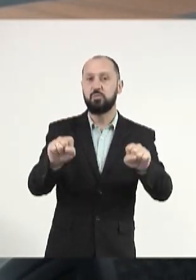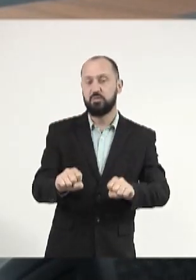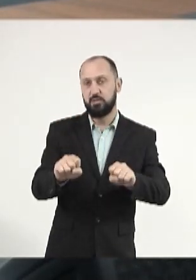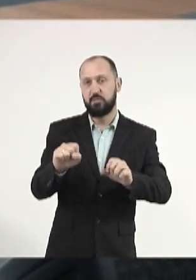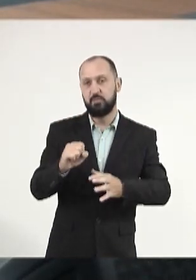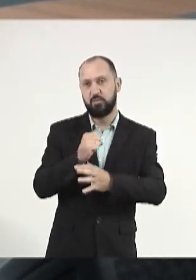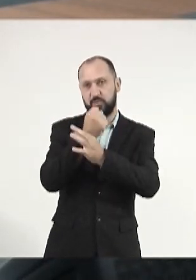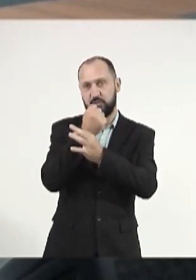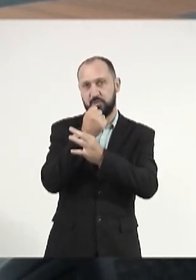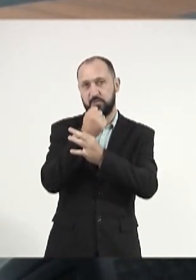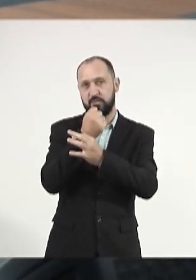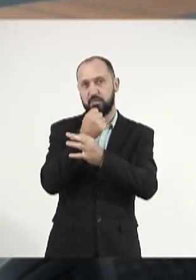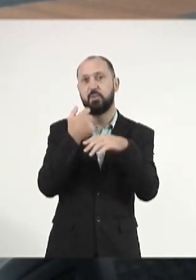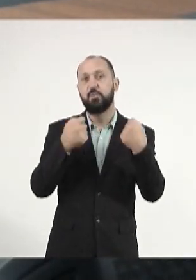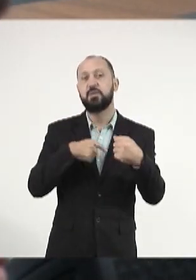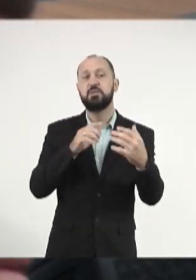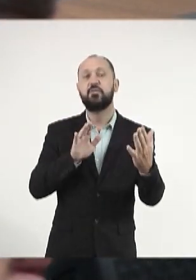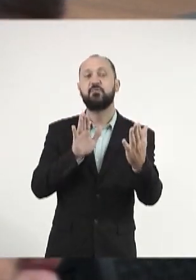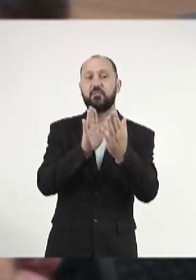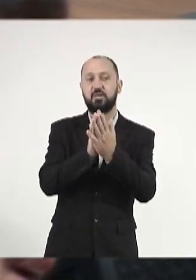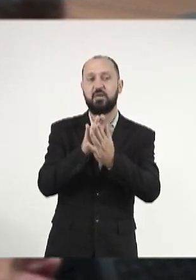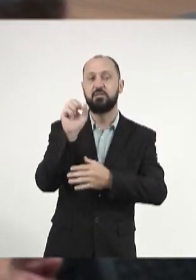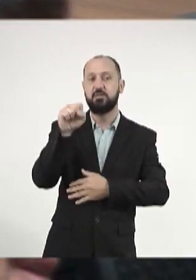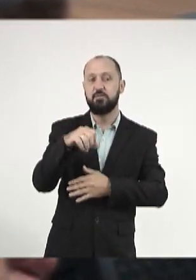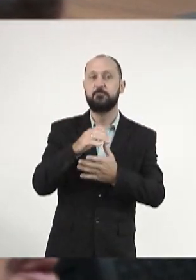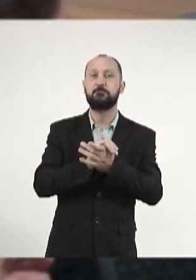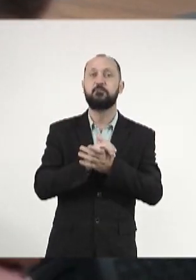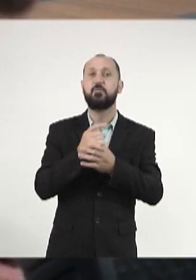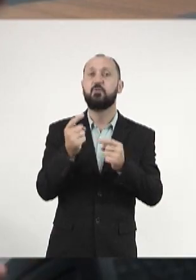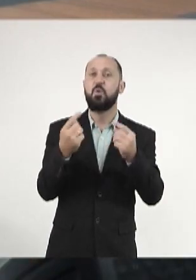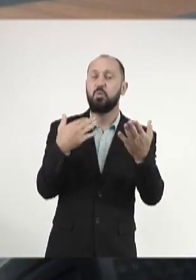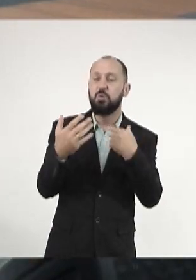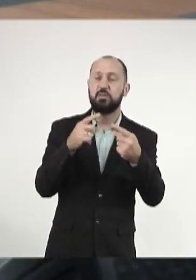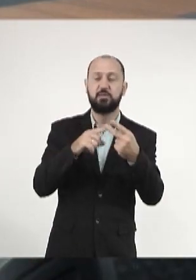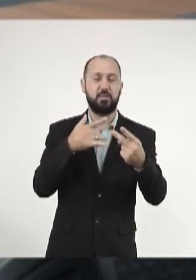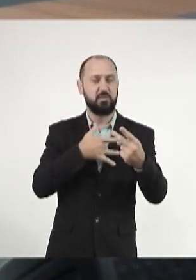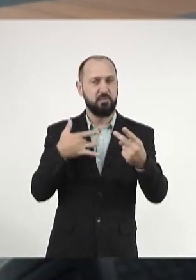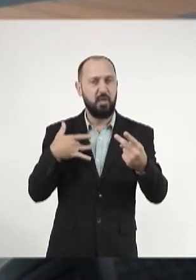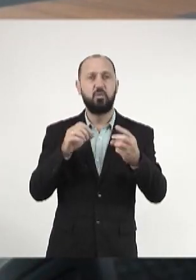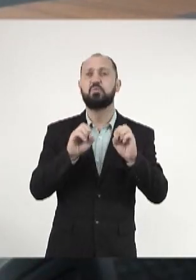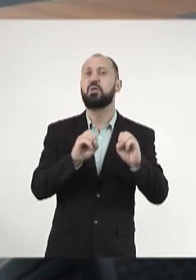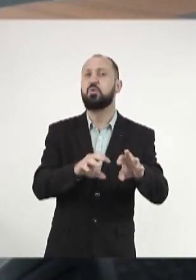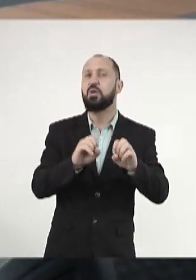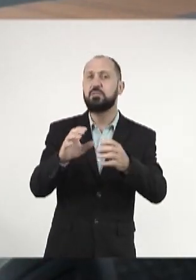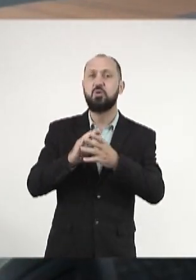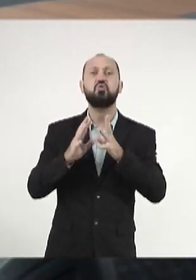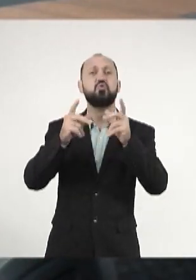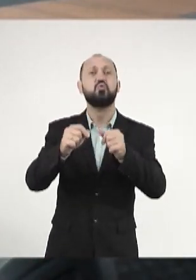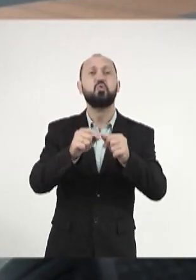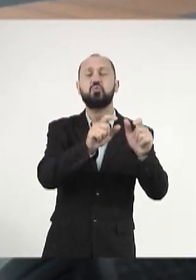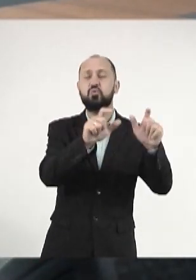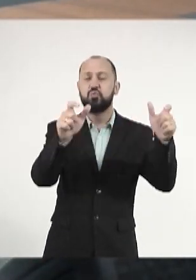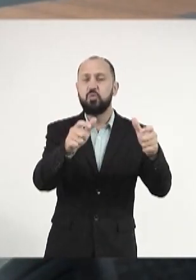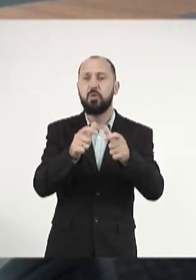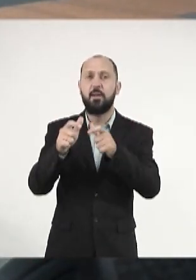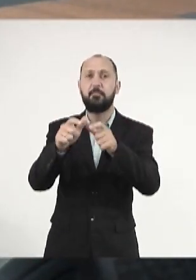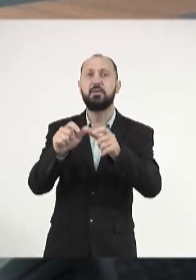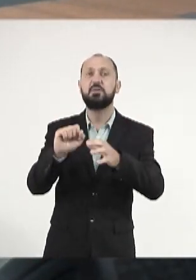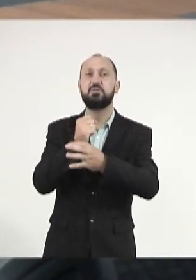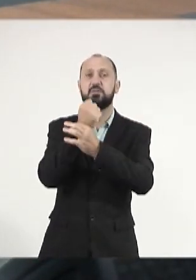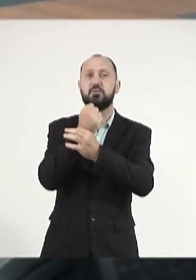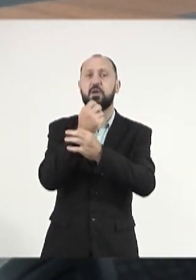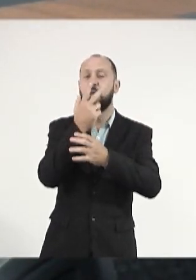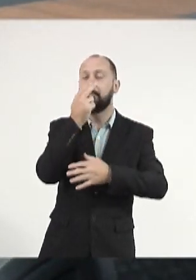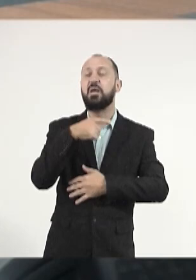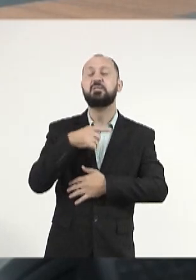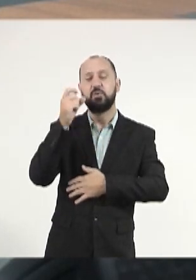de segurança, que a gente precisa enfrentar. Nós fazemos debate do sistema da saúde, da educação, de todos os outros segmentos, mas na segurança a